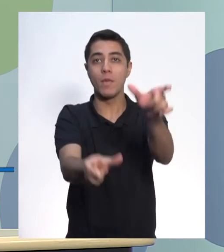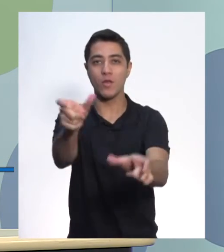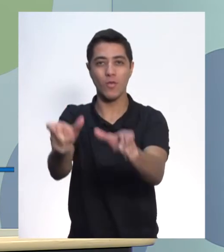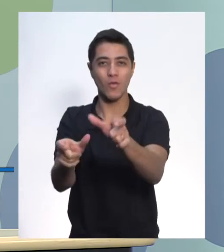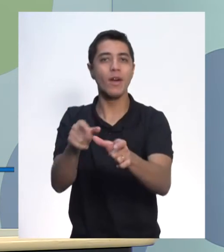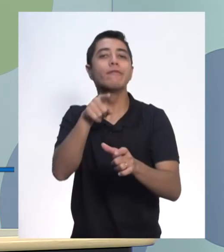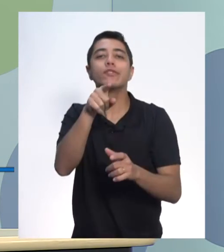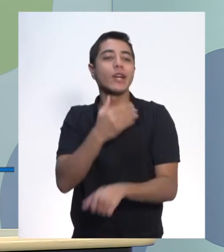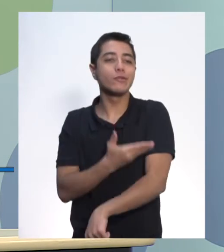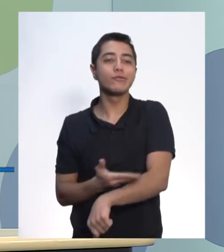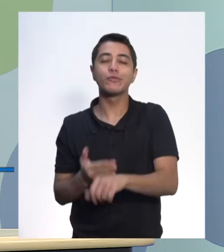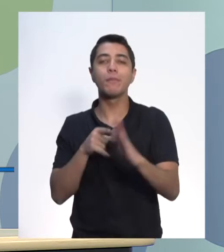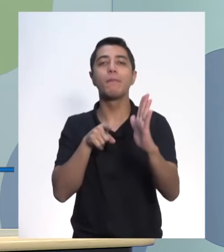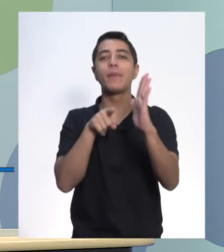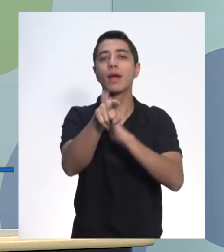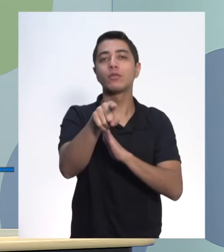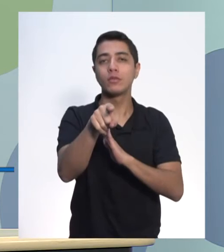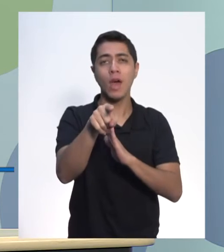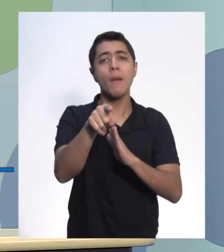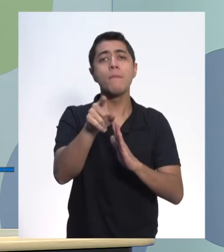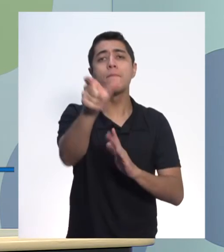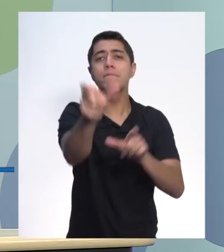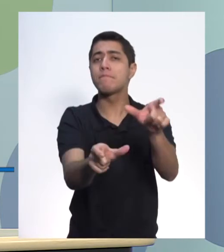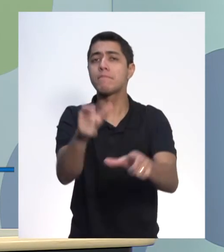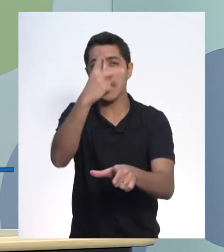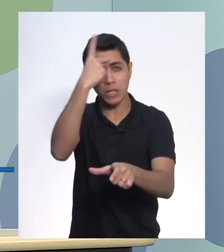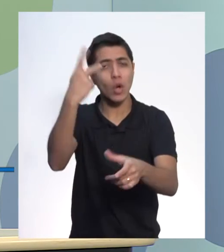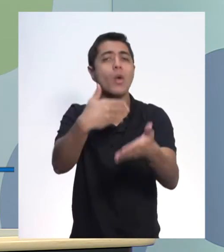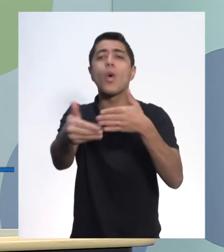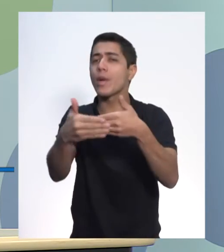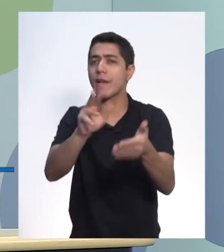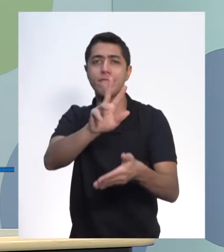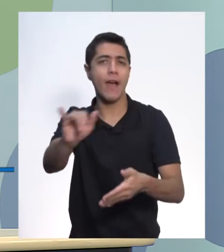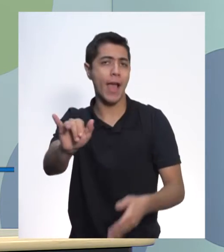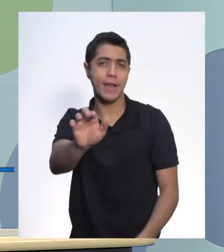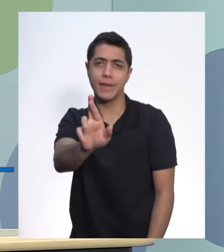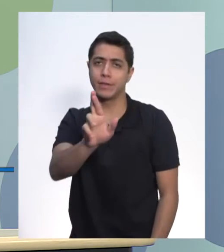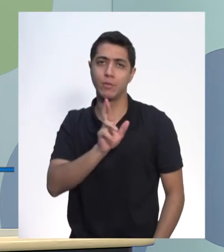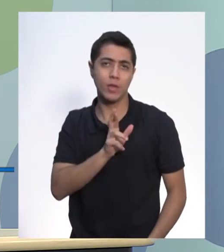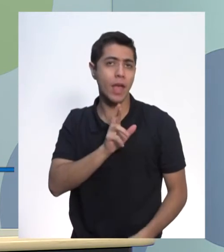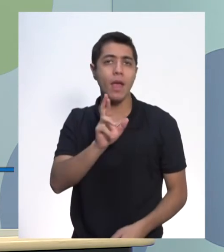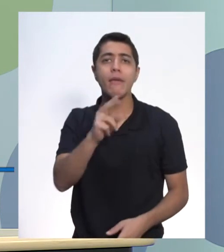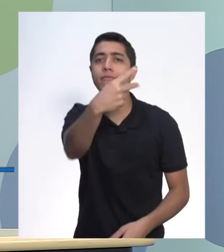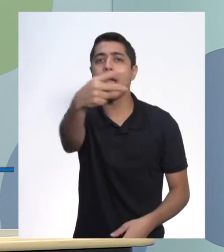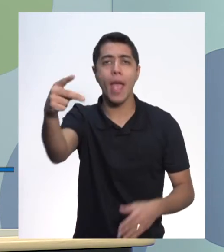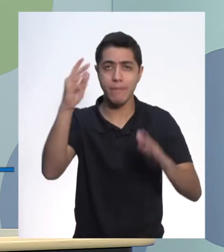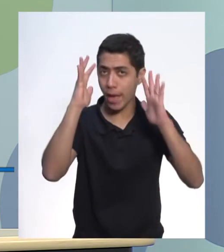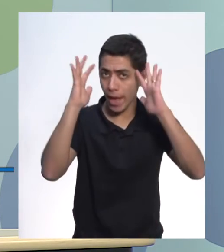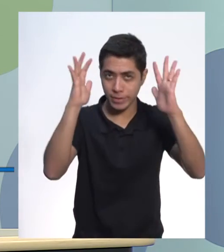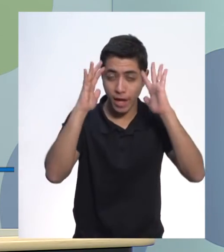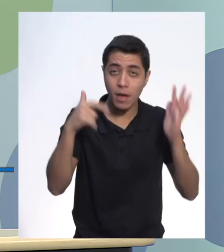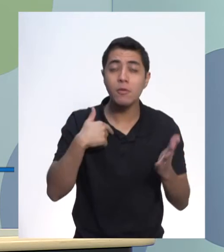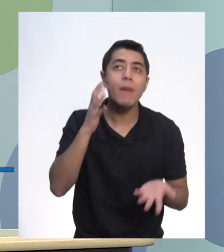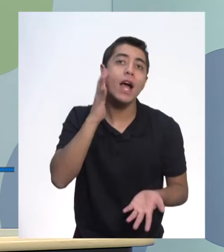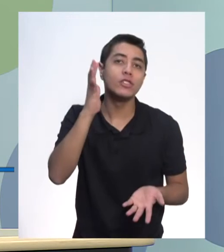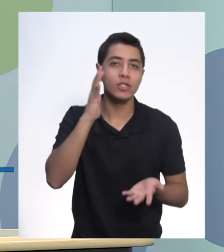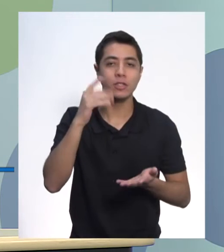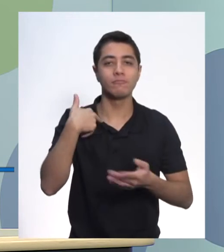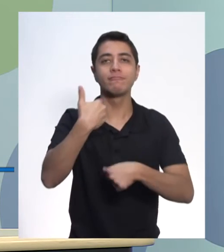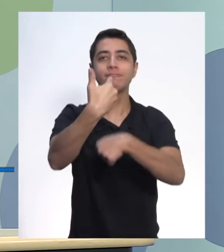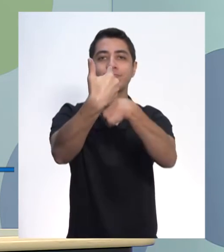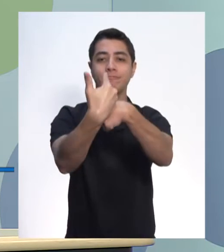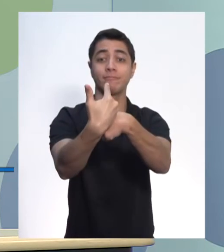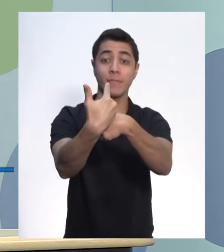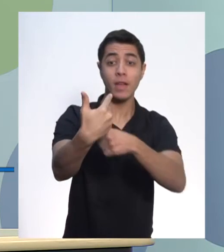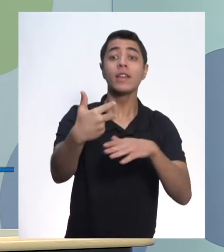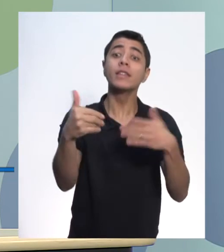perguntas genéricas, né, que qualquer um é capaz de responder, ou que as pessoas vão pensar daquela forma, né? E a gente tem essa retomada do personagem